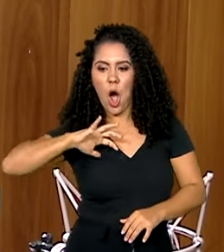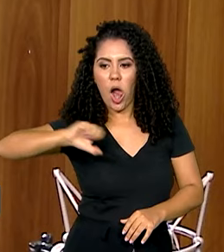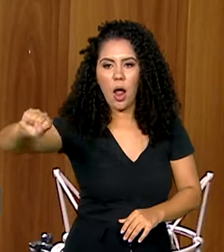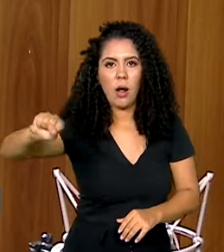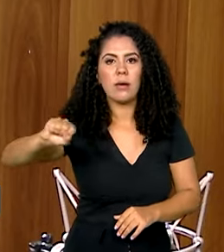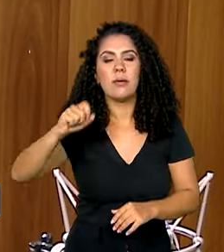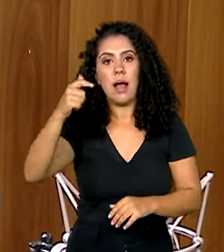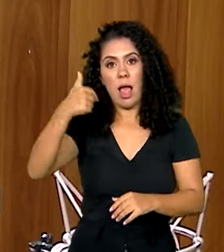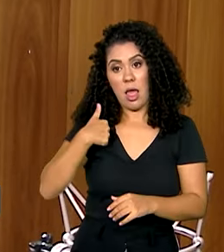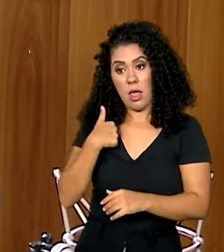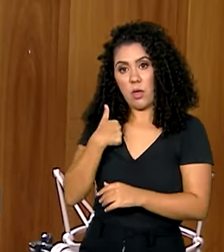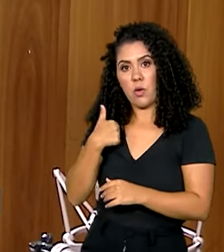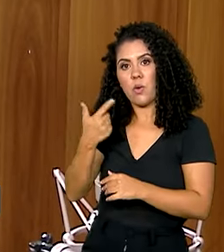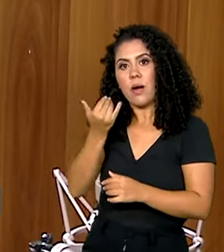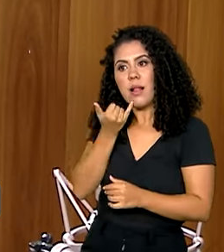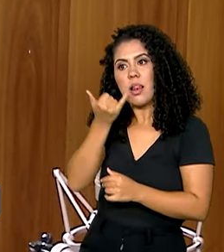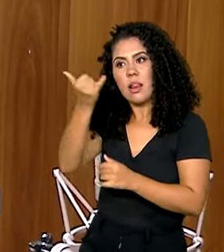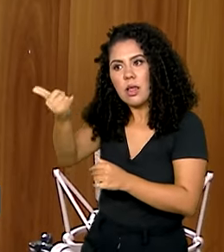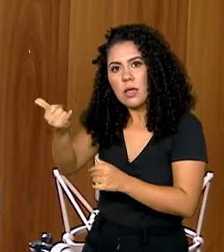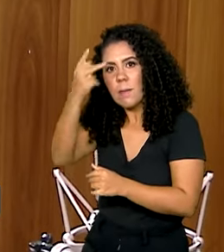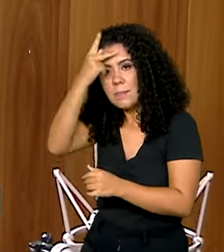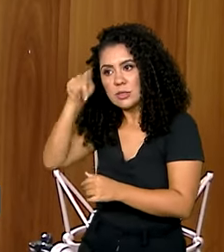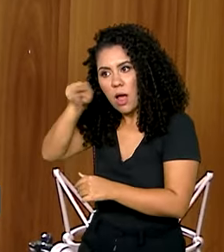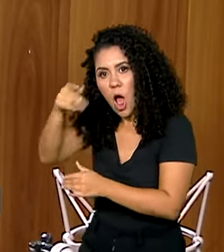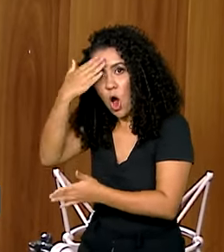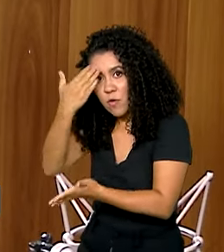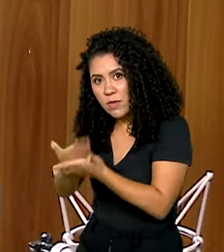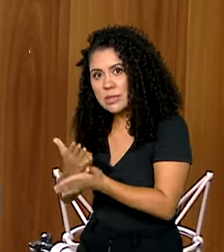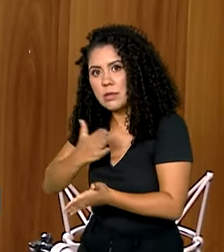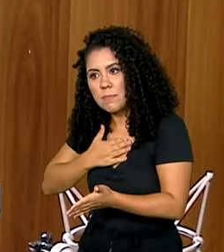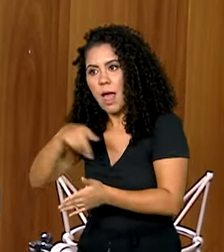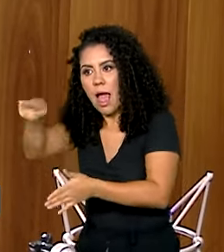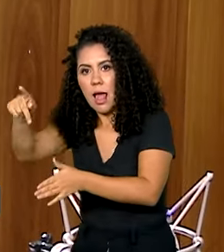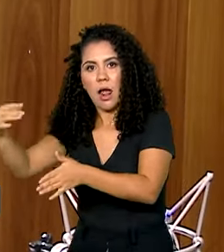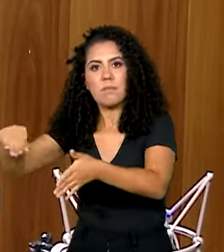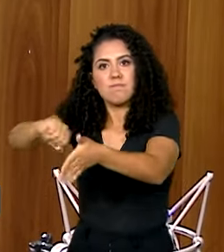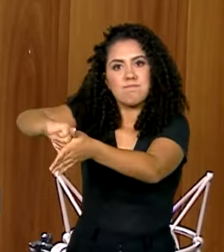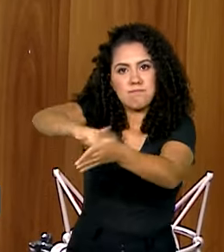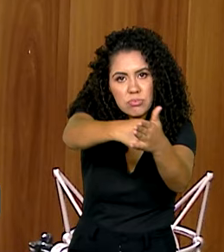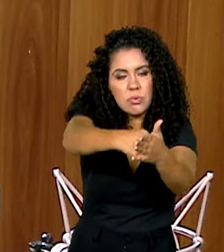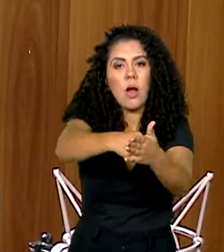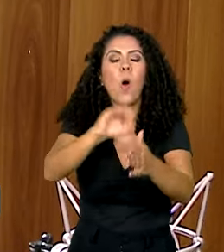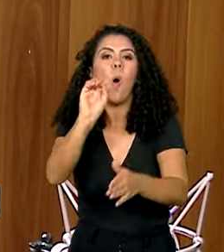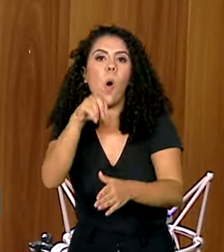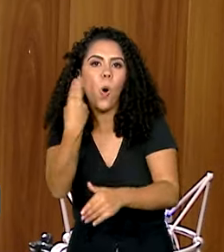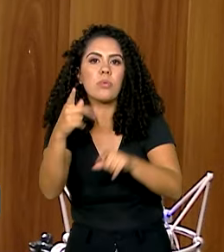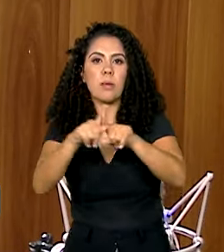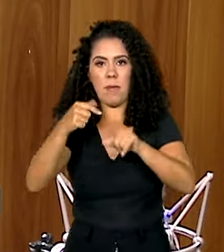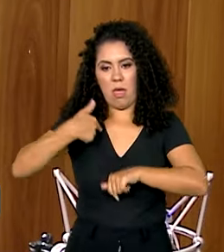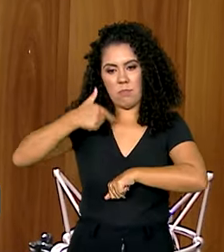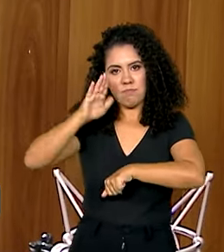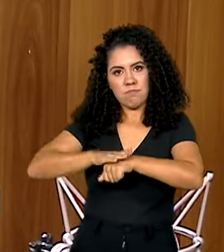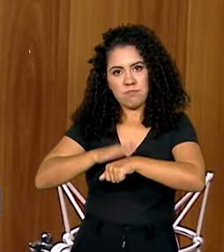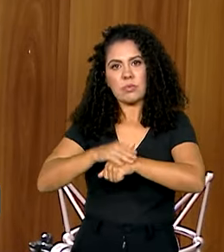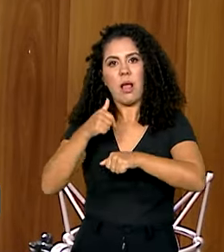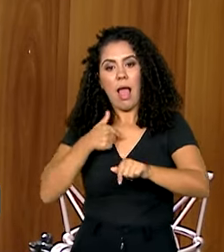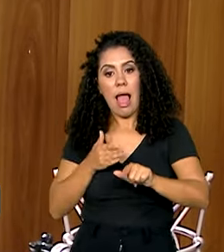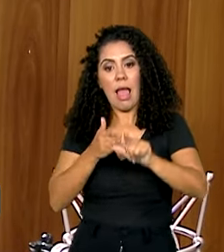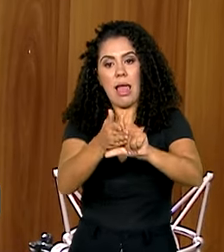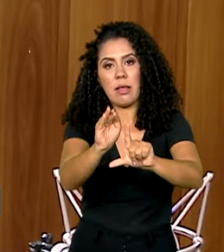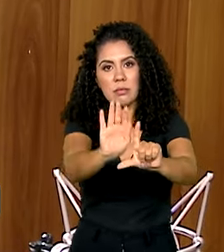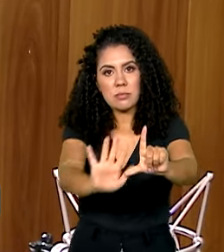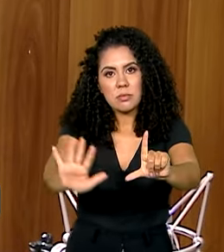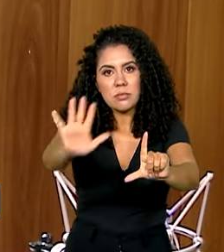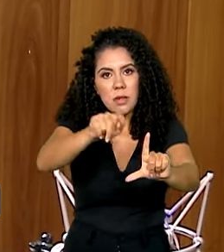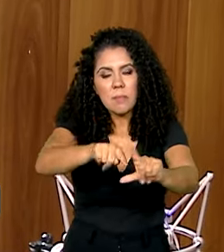de confiança que você cadastrou e essa pessoa bloqueia para você, ou você entra no computador, pela internet,